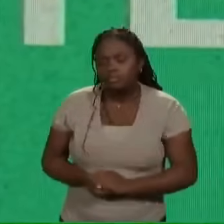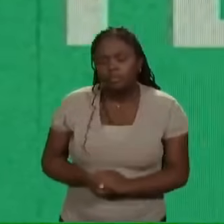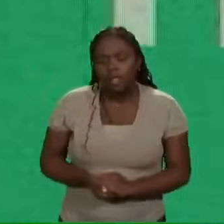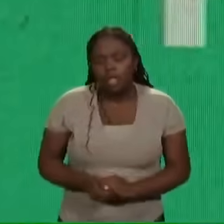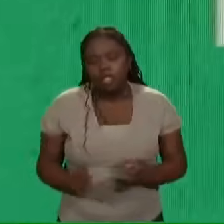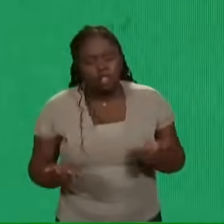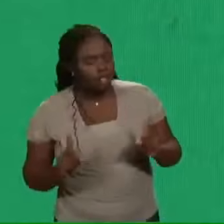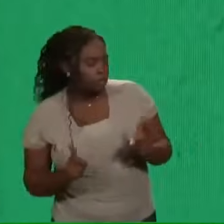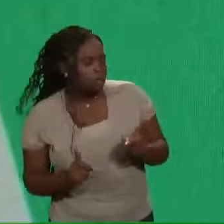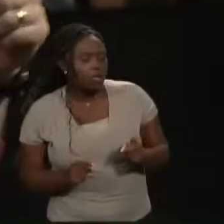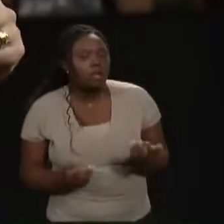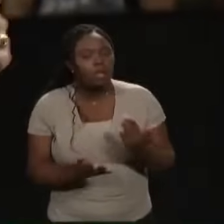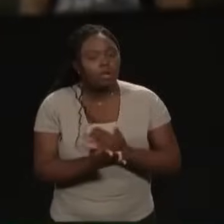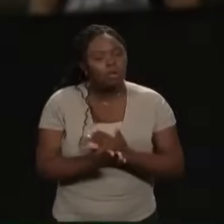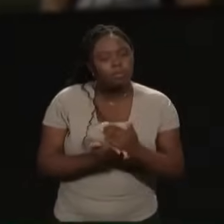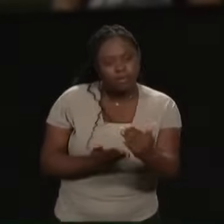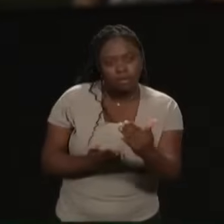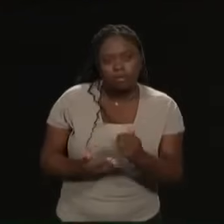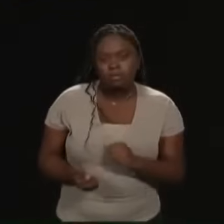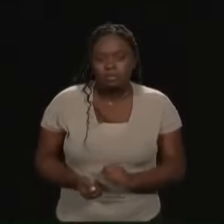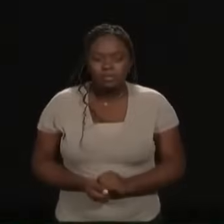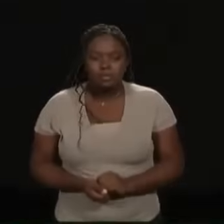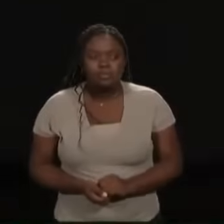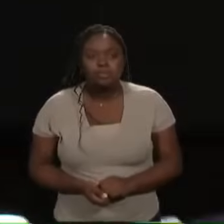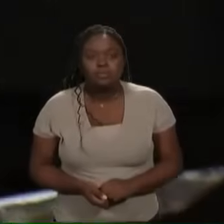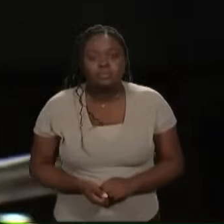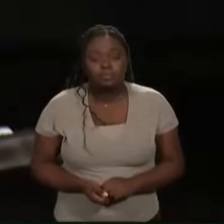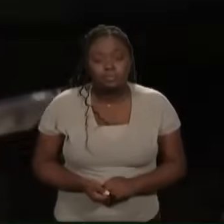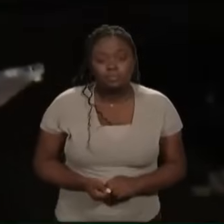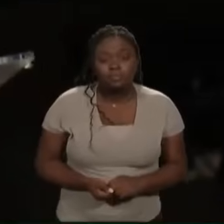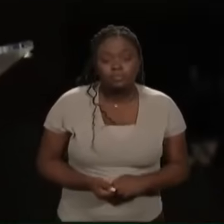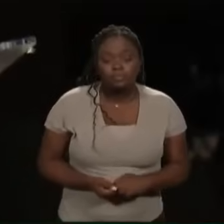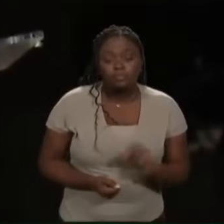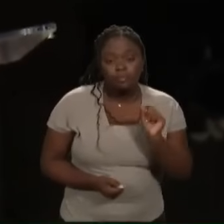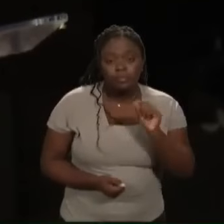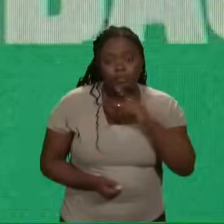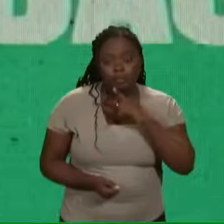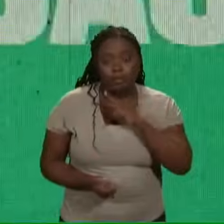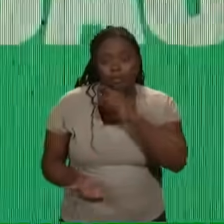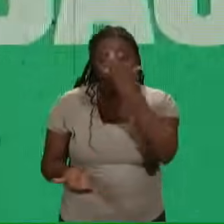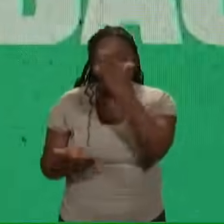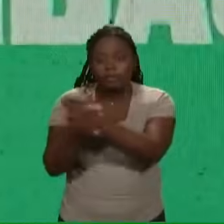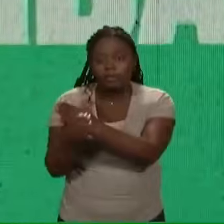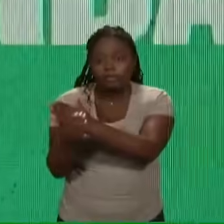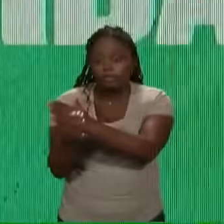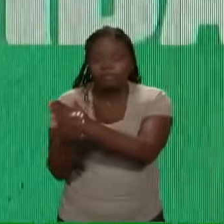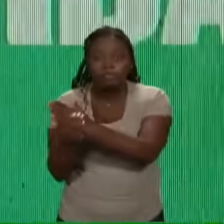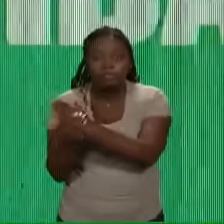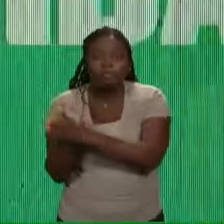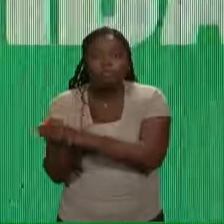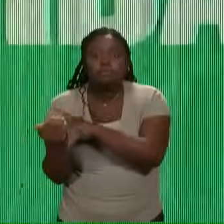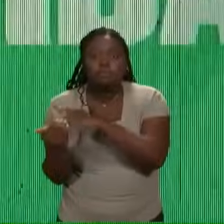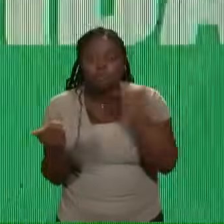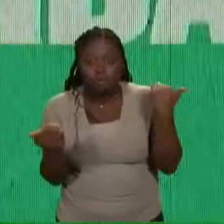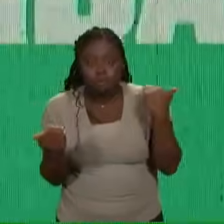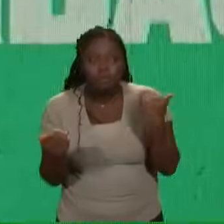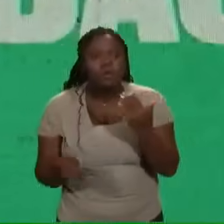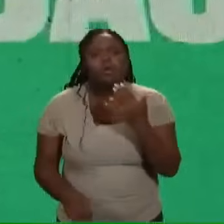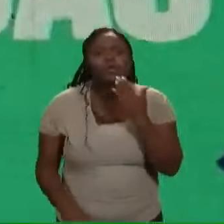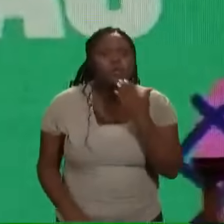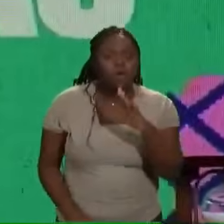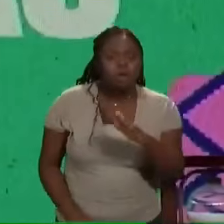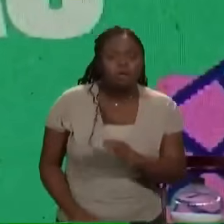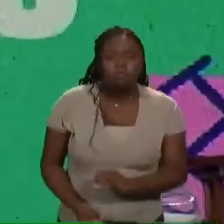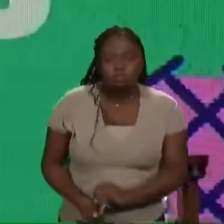Não, eu não vou. Aí começa um joguinho, aí começa a andar com um arquivo morto. Qual que é o arquivo